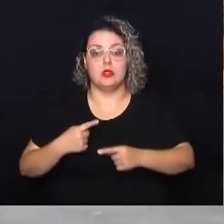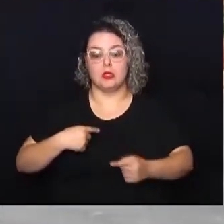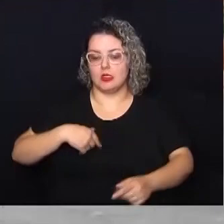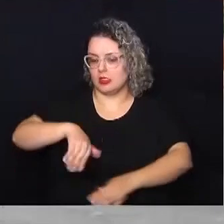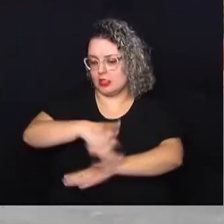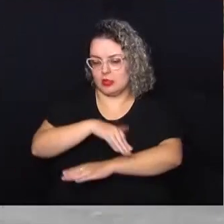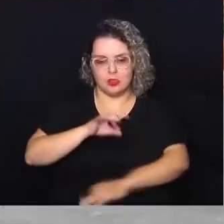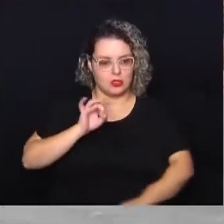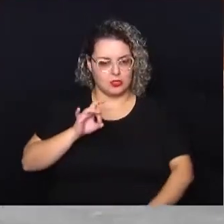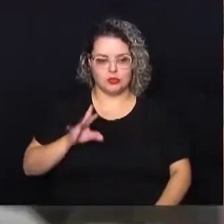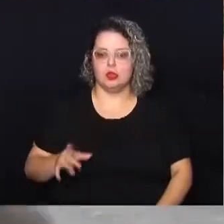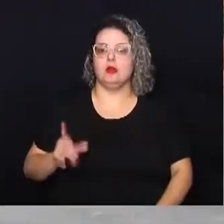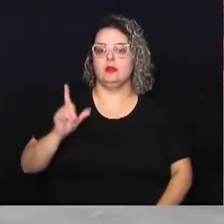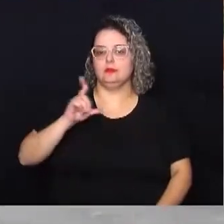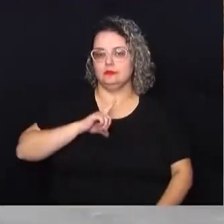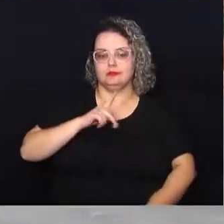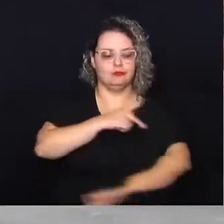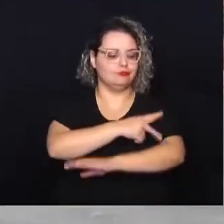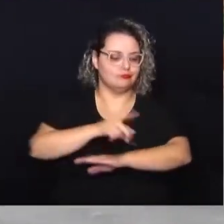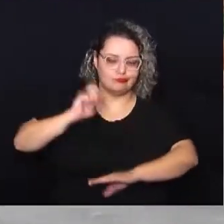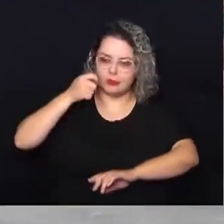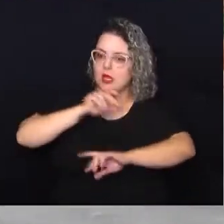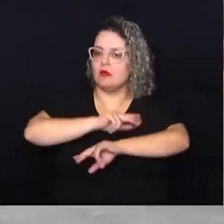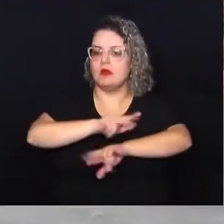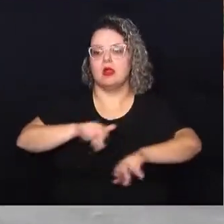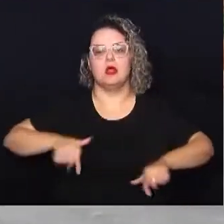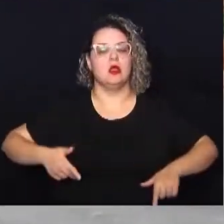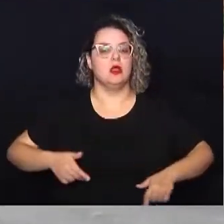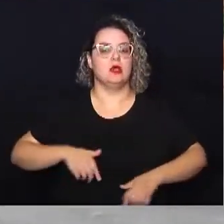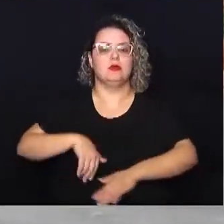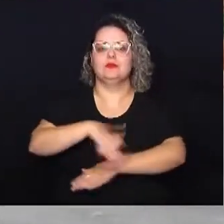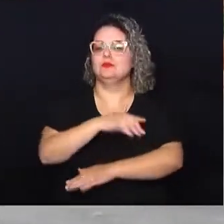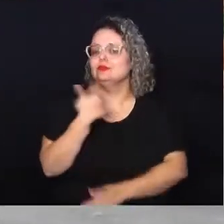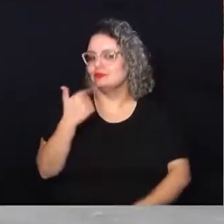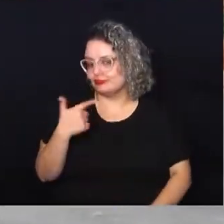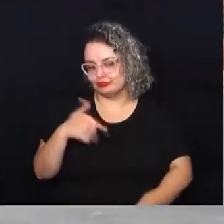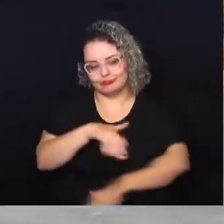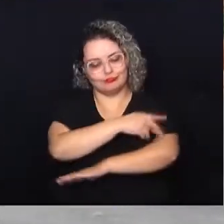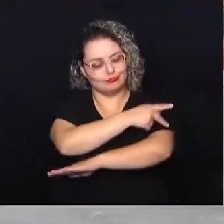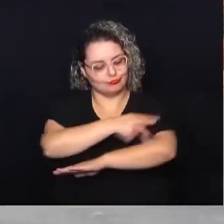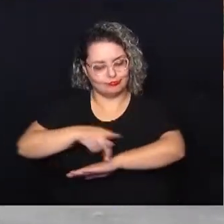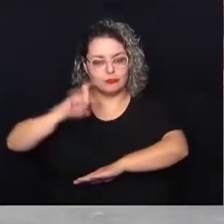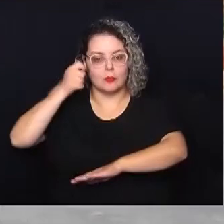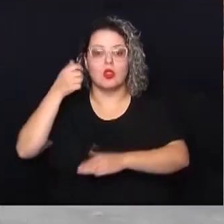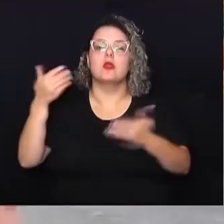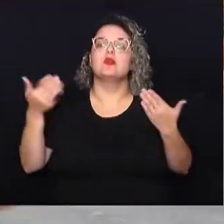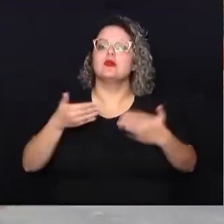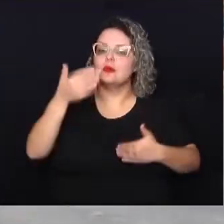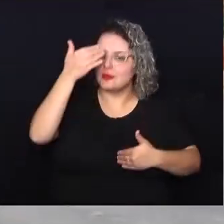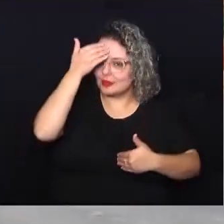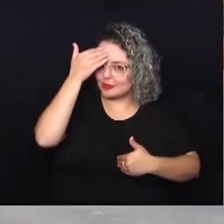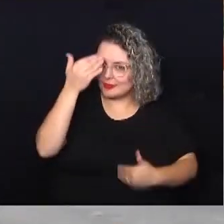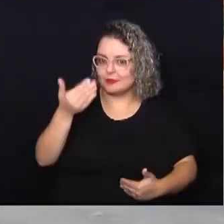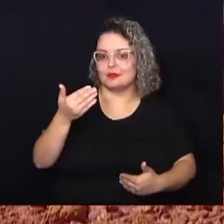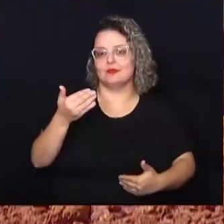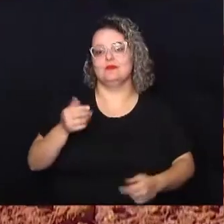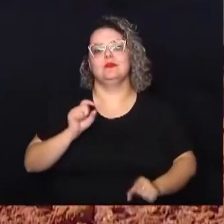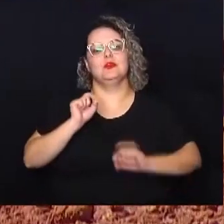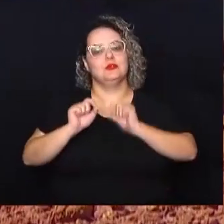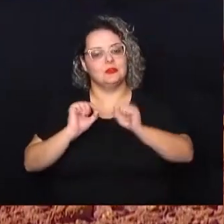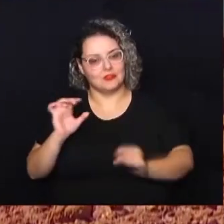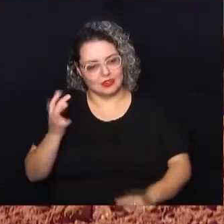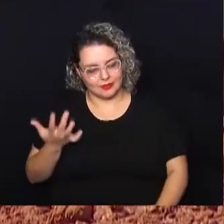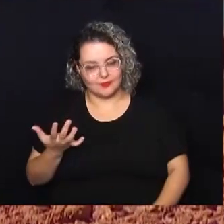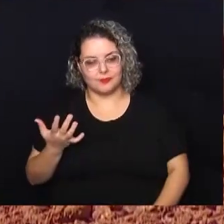asfaltada, mas centenas de ruas ainda não são asfaltadas, mas hoje nós somos gratos pelo que está acontecendo.